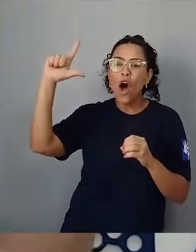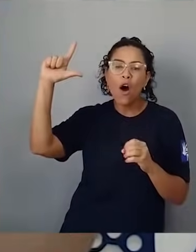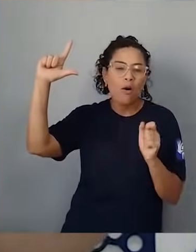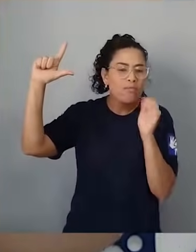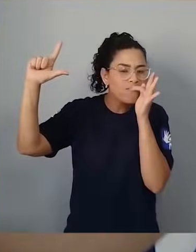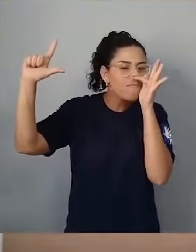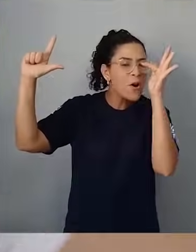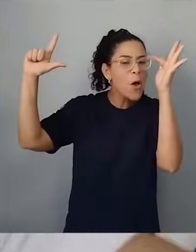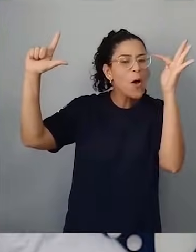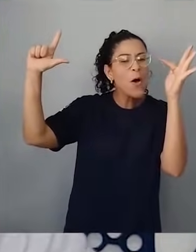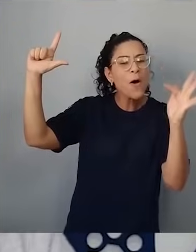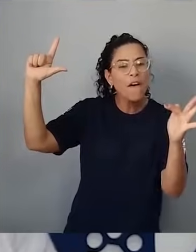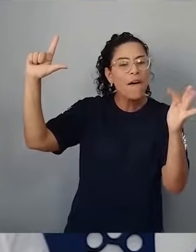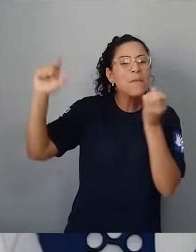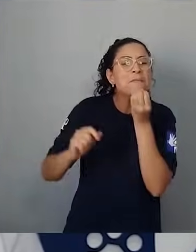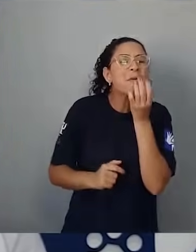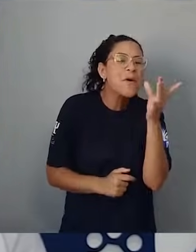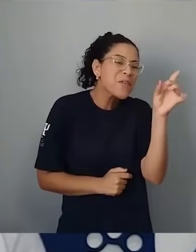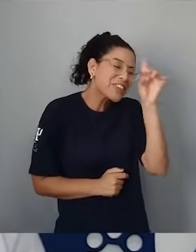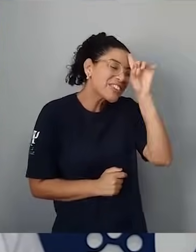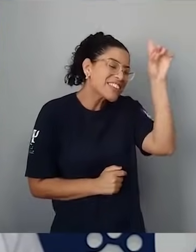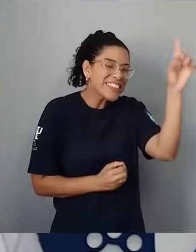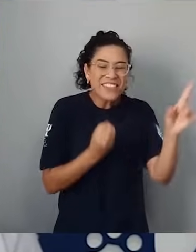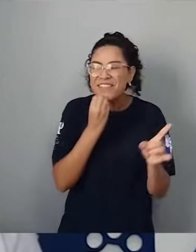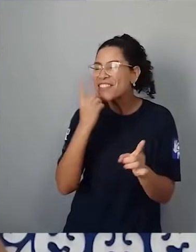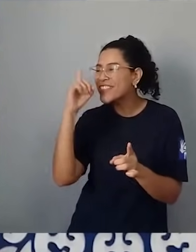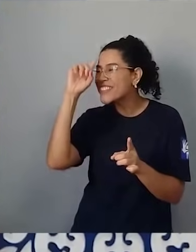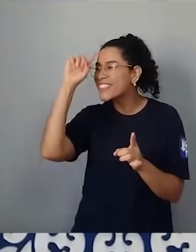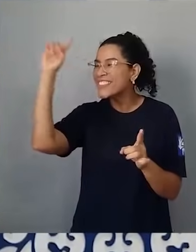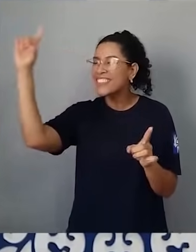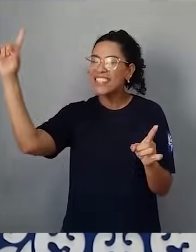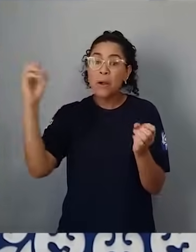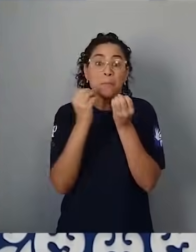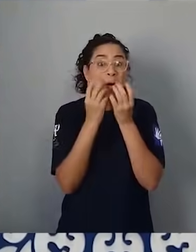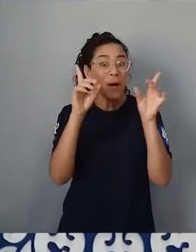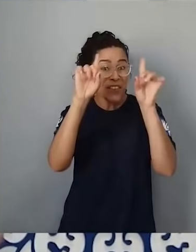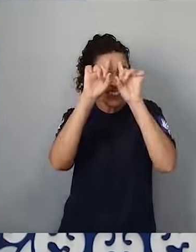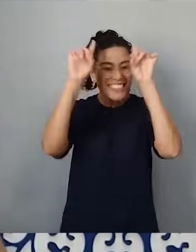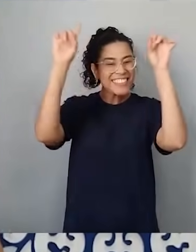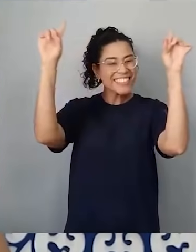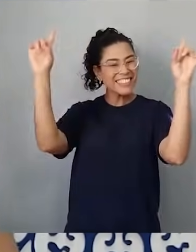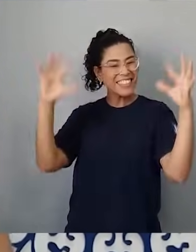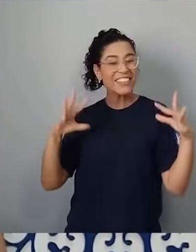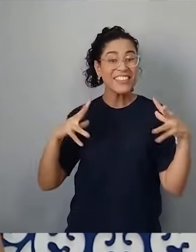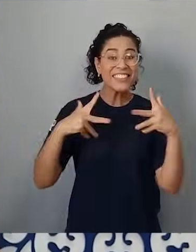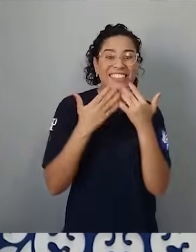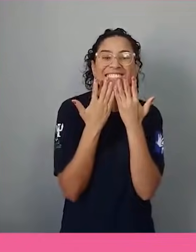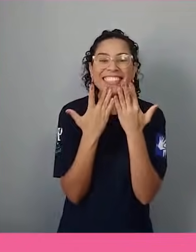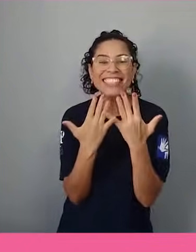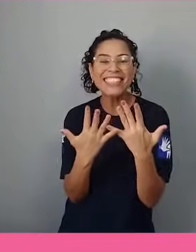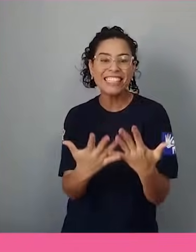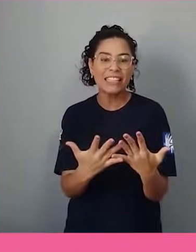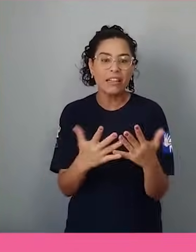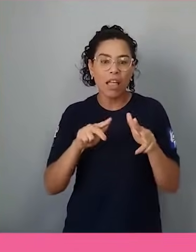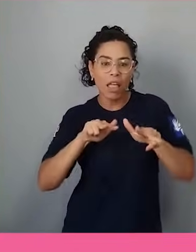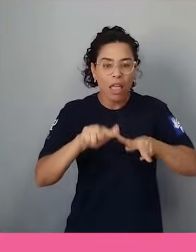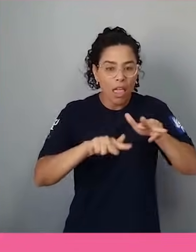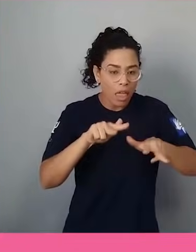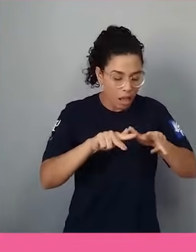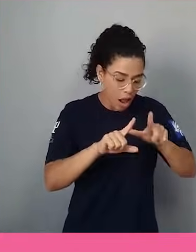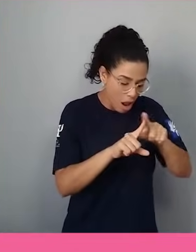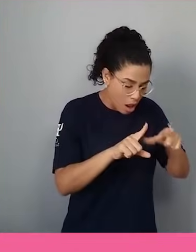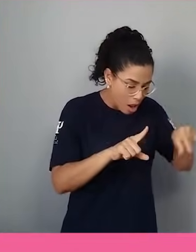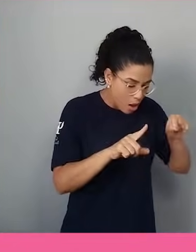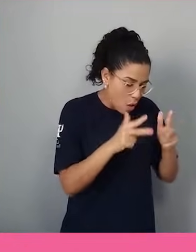Bom dia, todas as cores! Lavou o rosto numa folha cheia de orvalho. Mudou sua